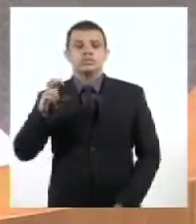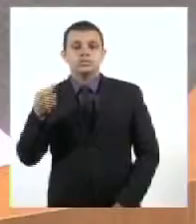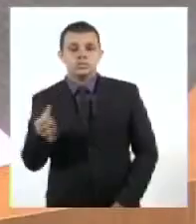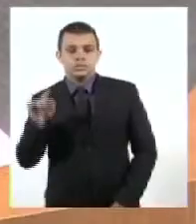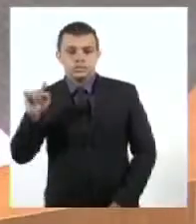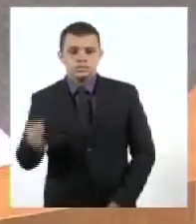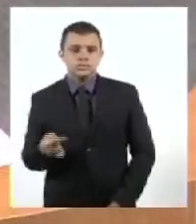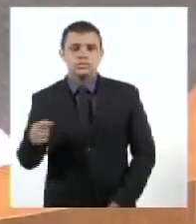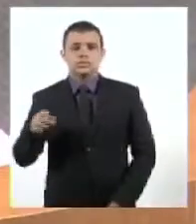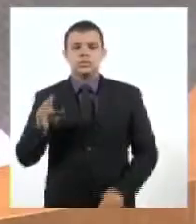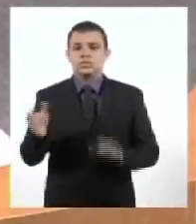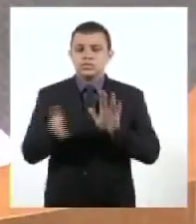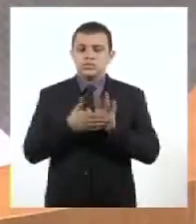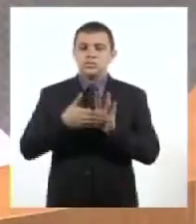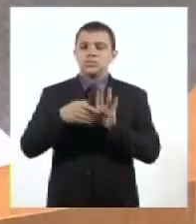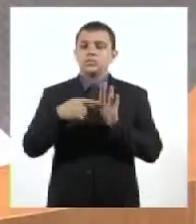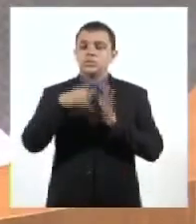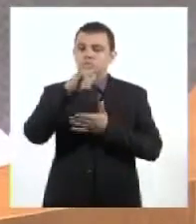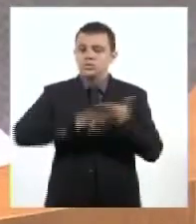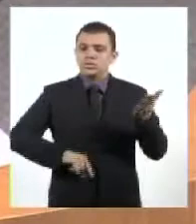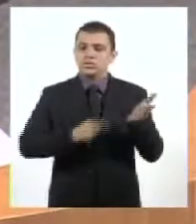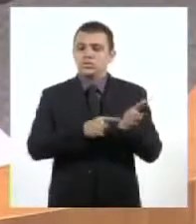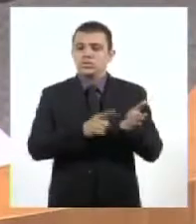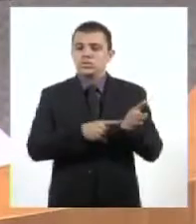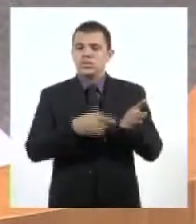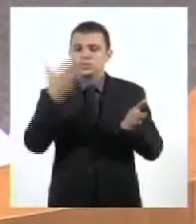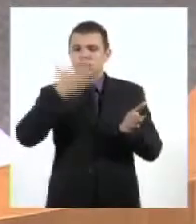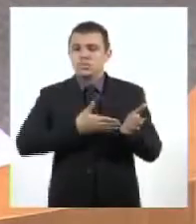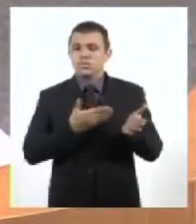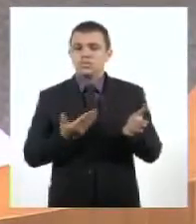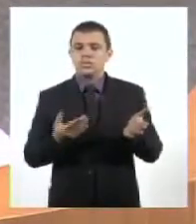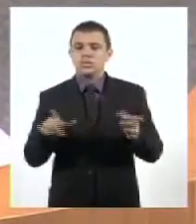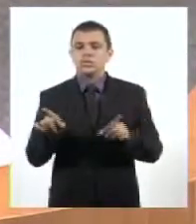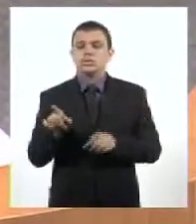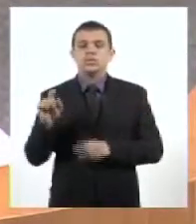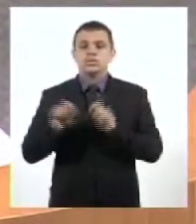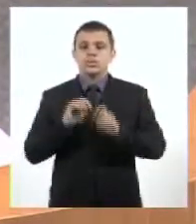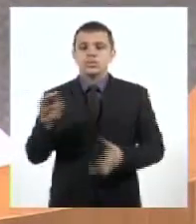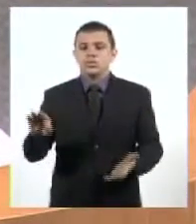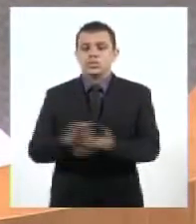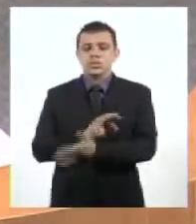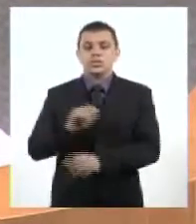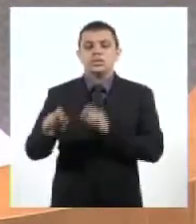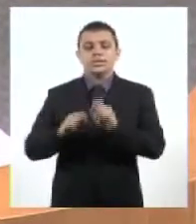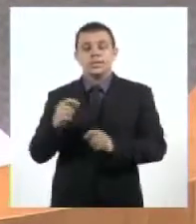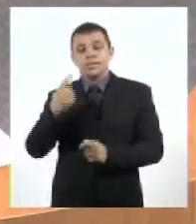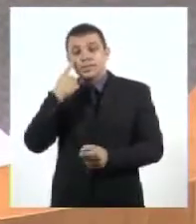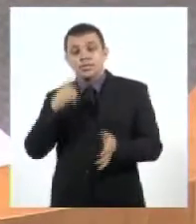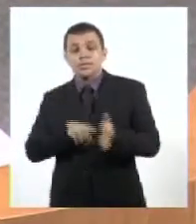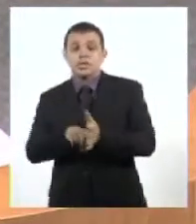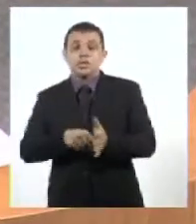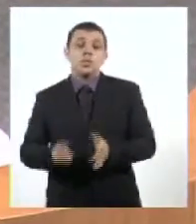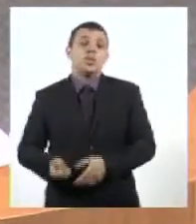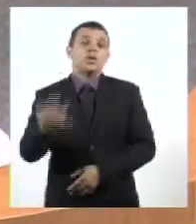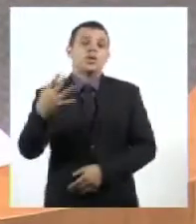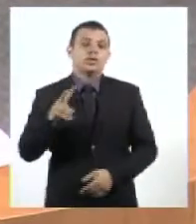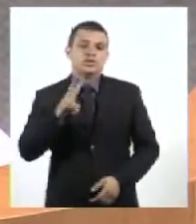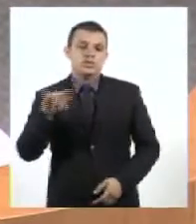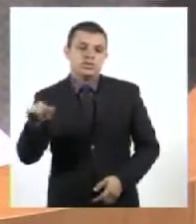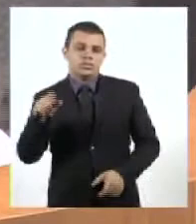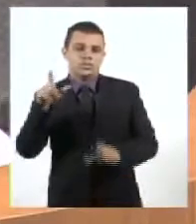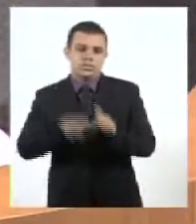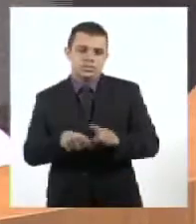R$ 2.656.000. Está aqui a nota de empenho. O contrato é uma estimativa de despesa. O empenho é